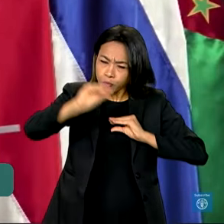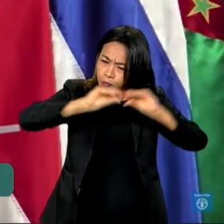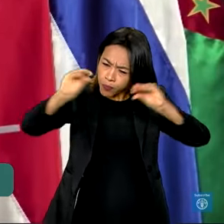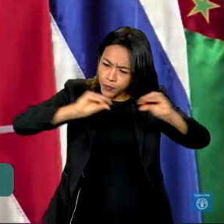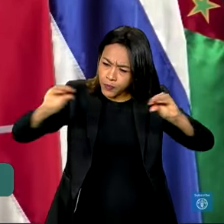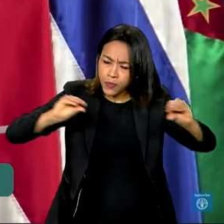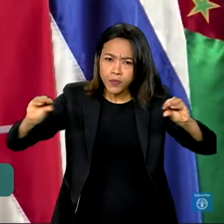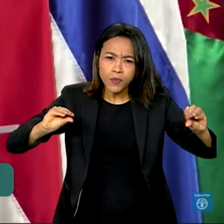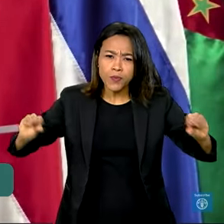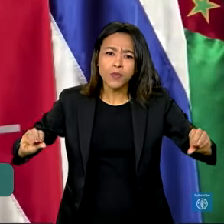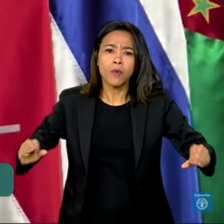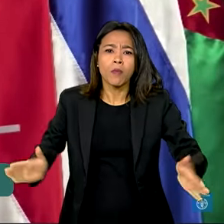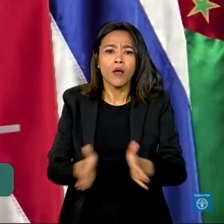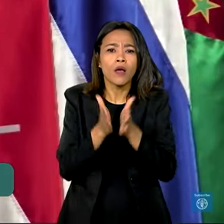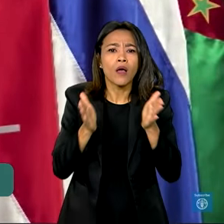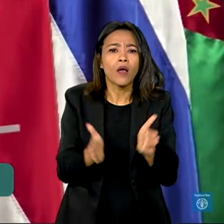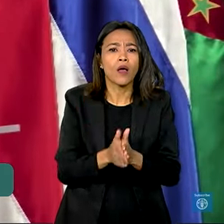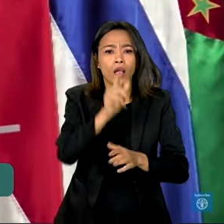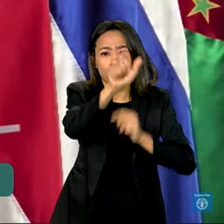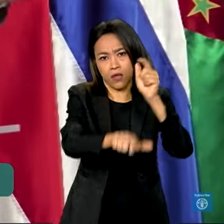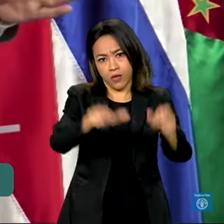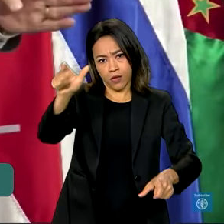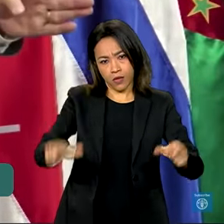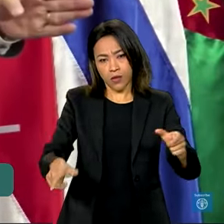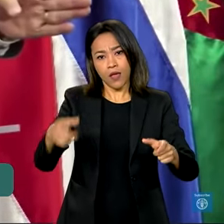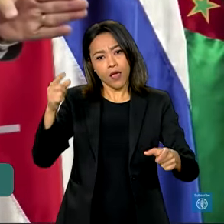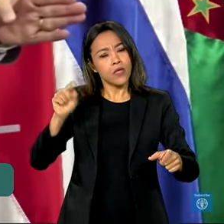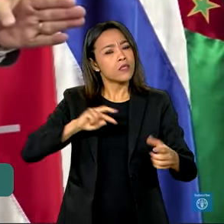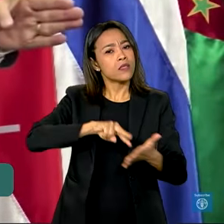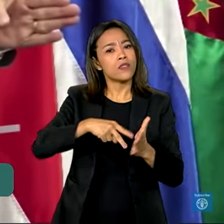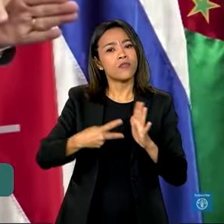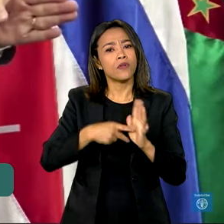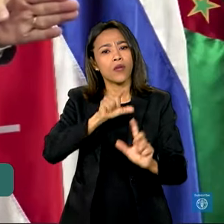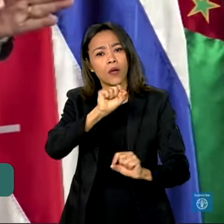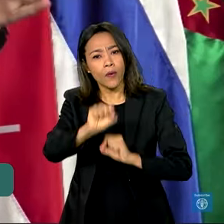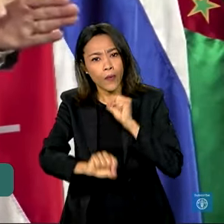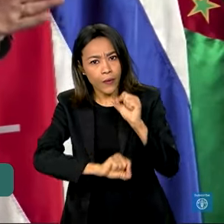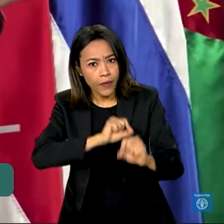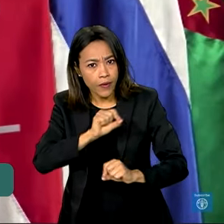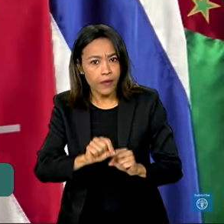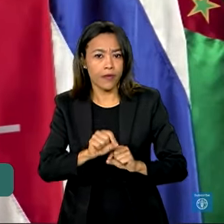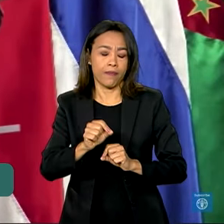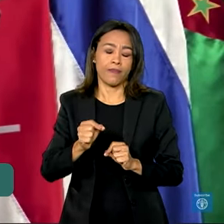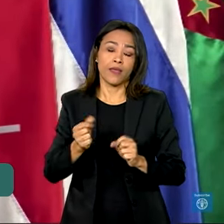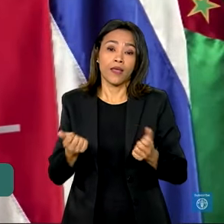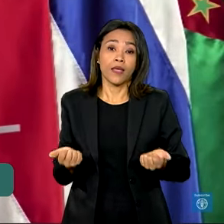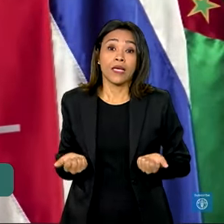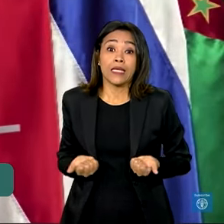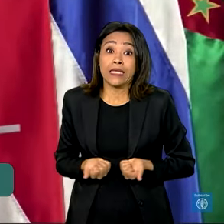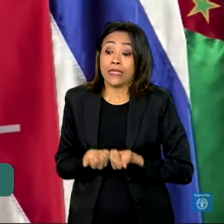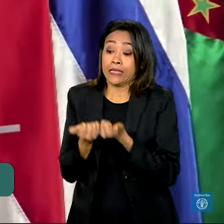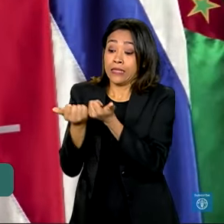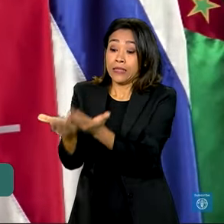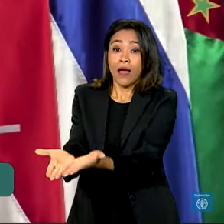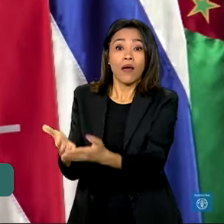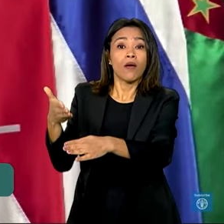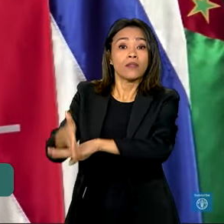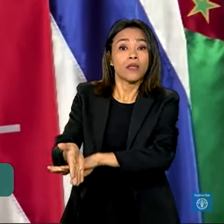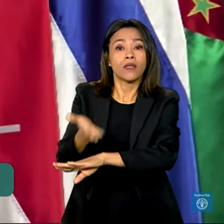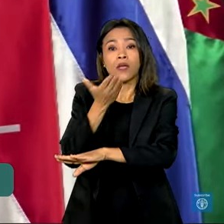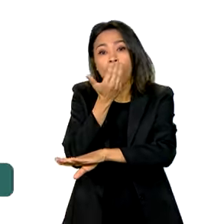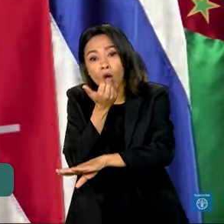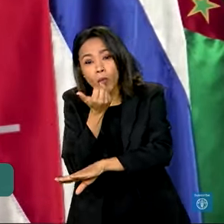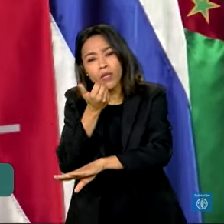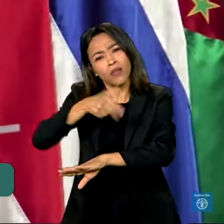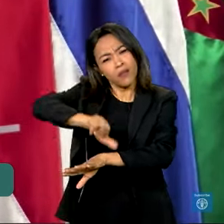cientificamente, ela significa você colocar o acesso ao alimento e a outras